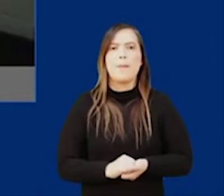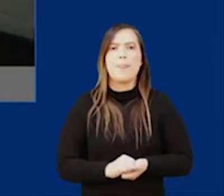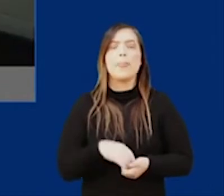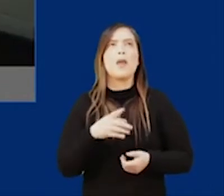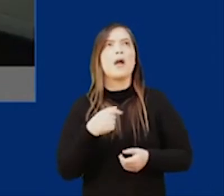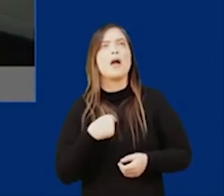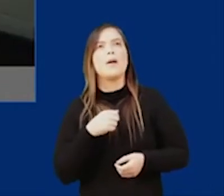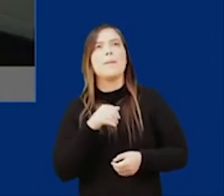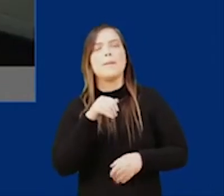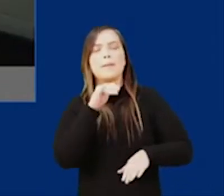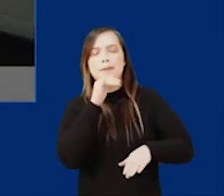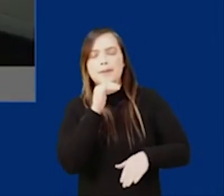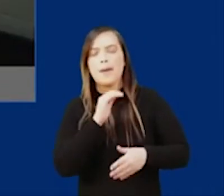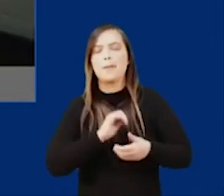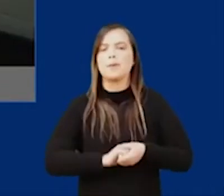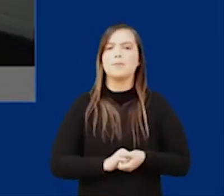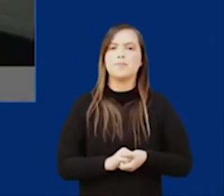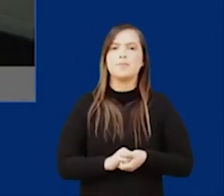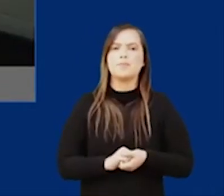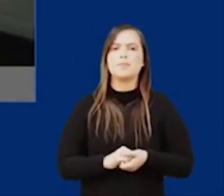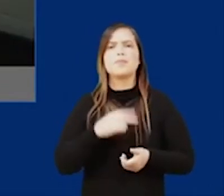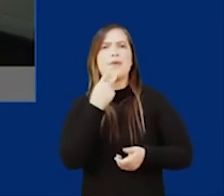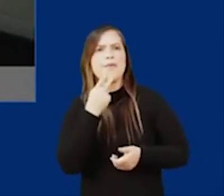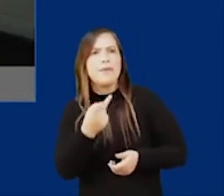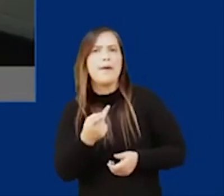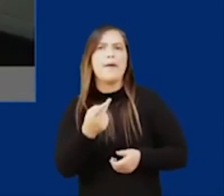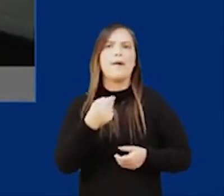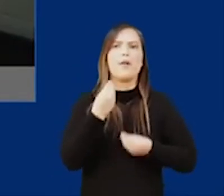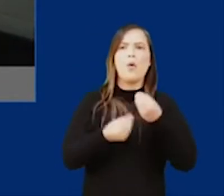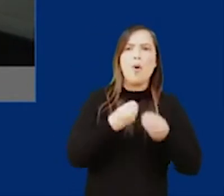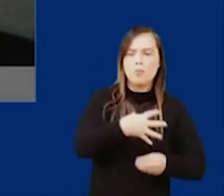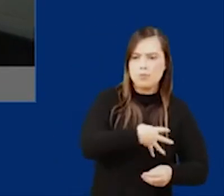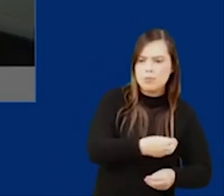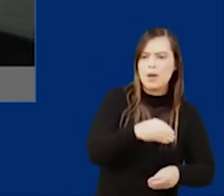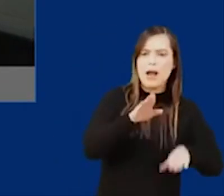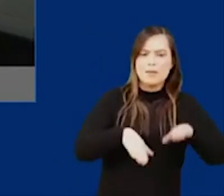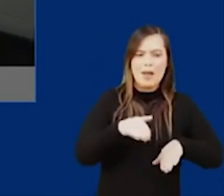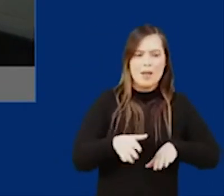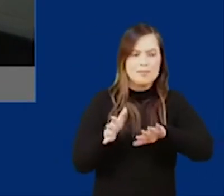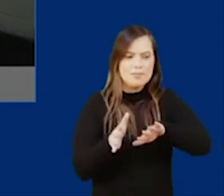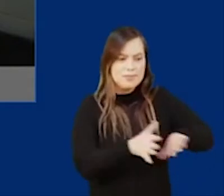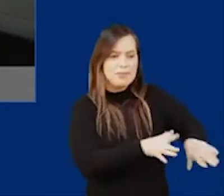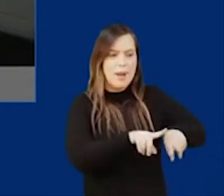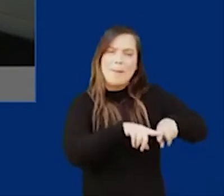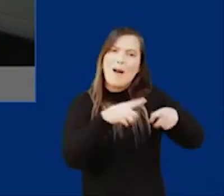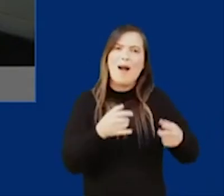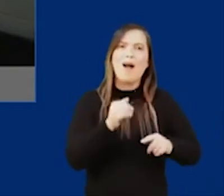a gente fala da introdução, do aleitamento, às vezes as pessoas separam, né, mas são coisas